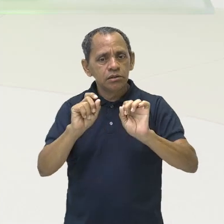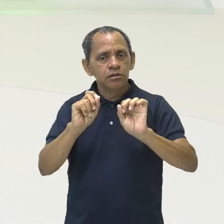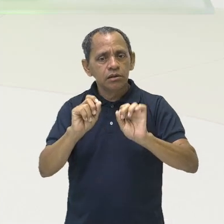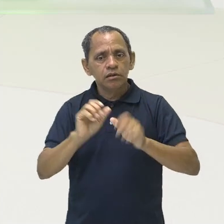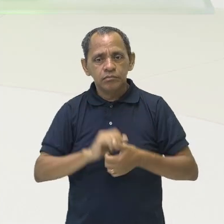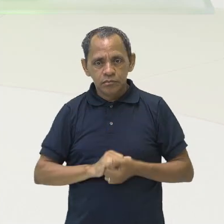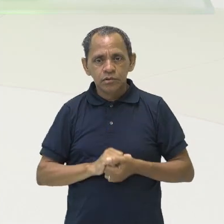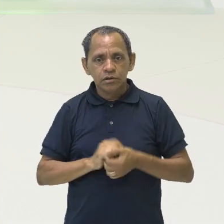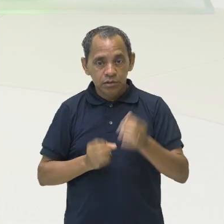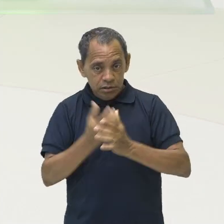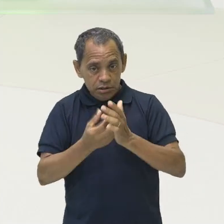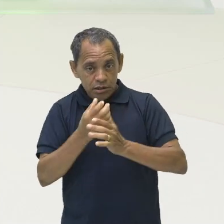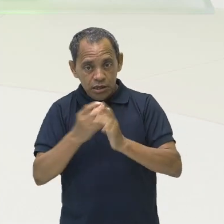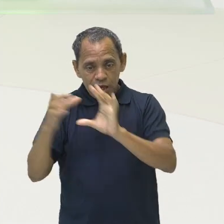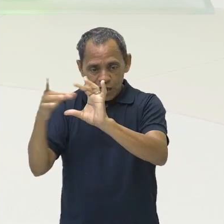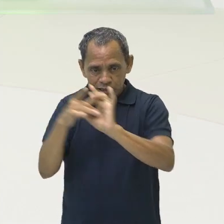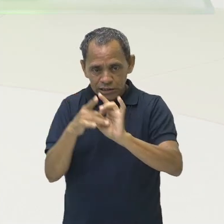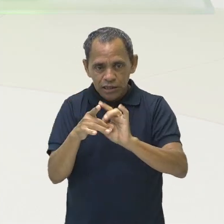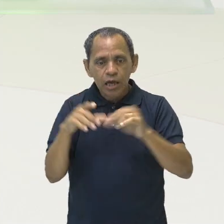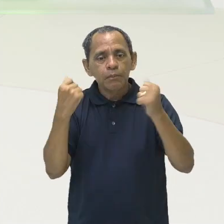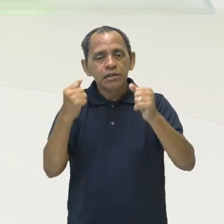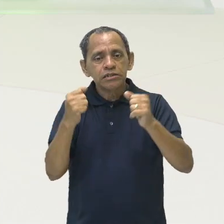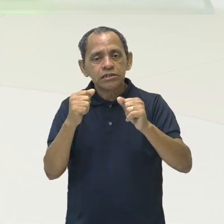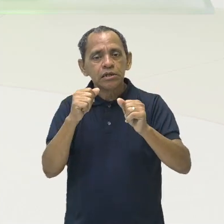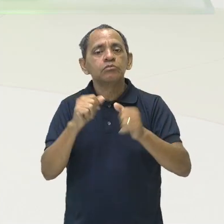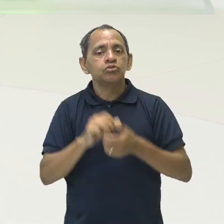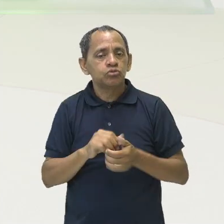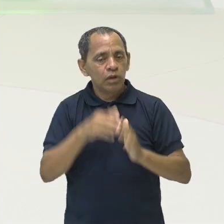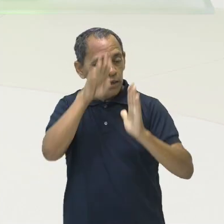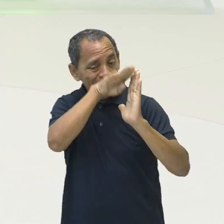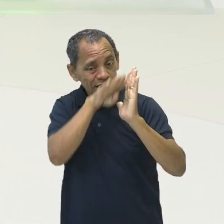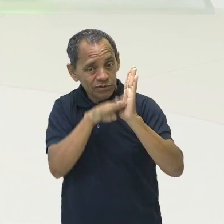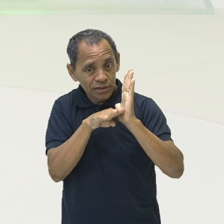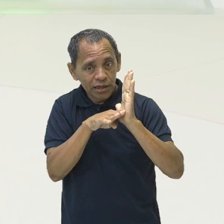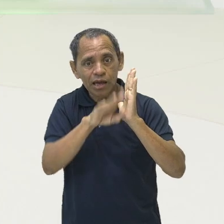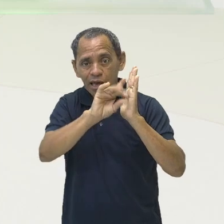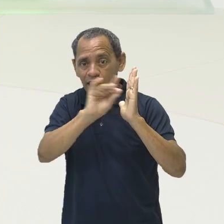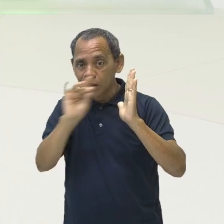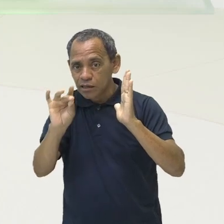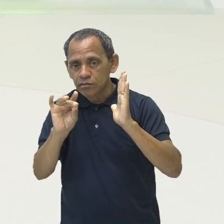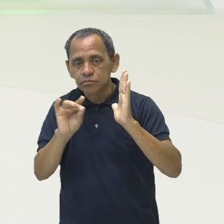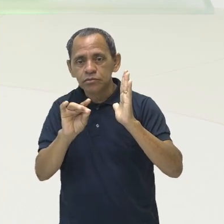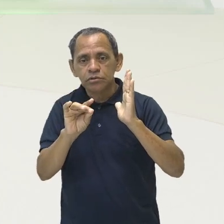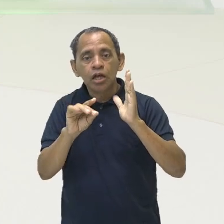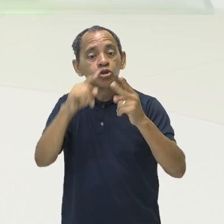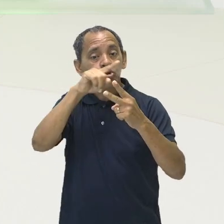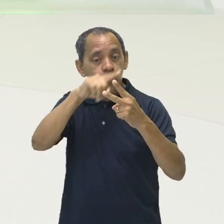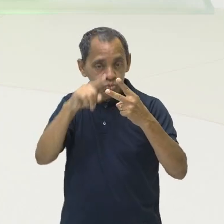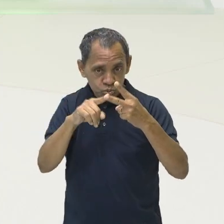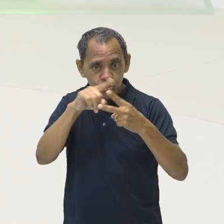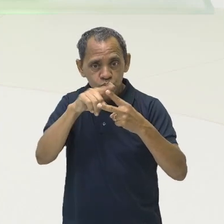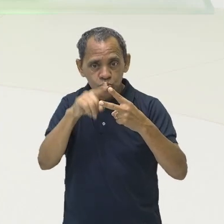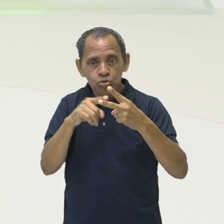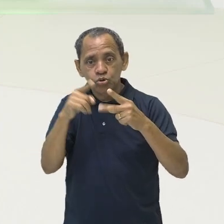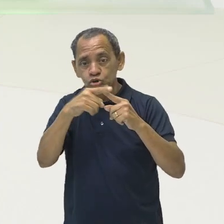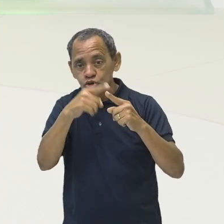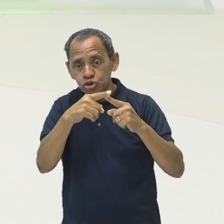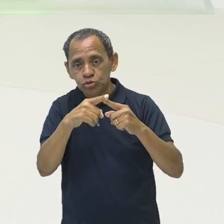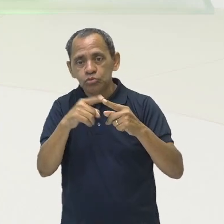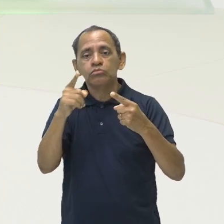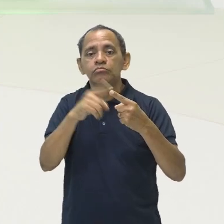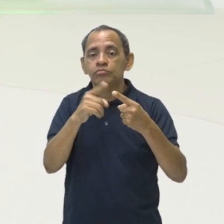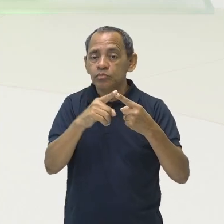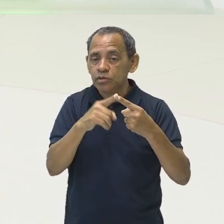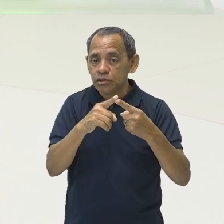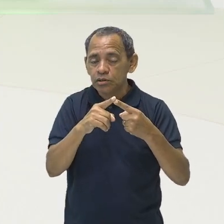capacidade de formar cadeias, então a gente precisa classificar as cadeias carbônicas. Existem 2 tipos de cadeias carbônicas. As cadeias